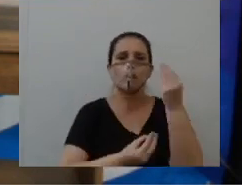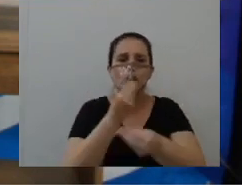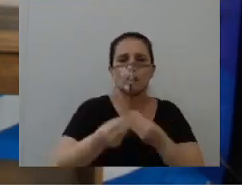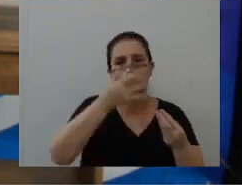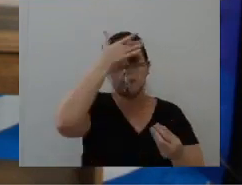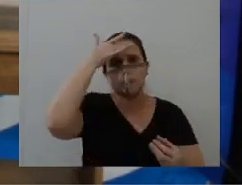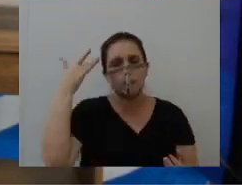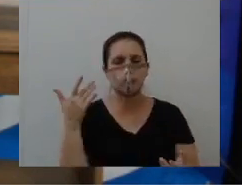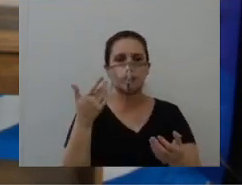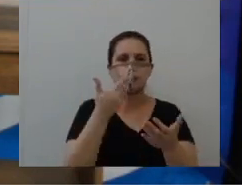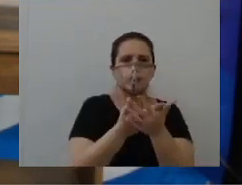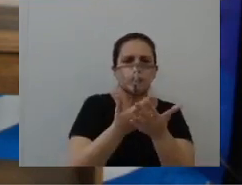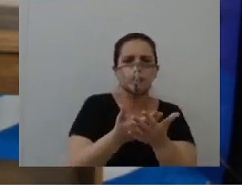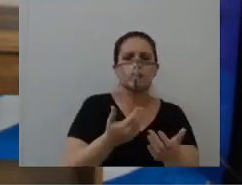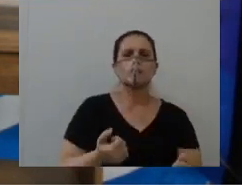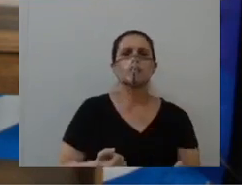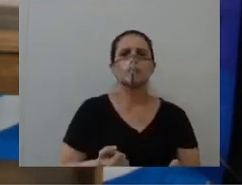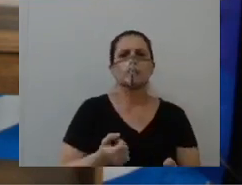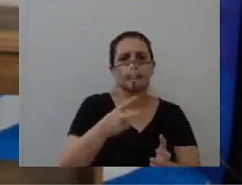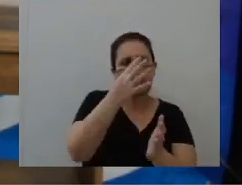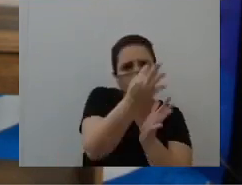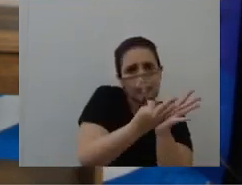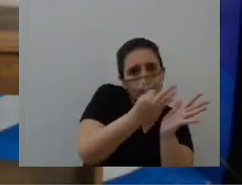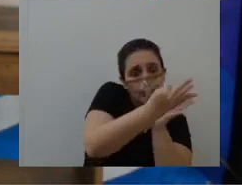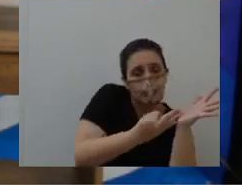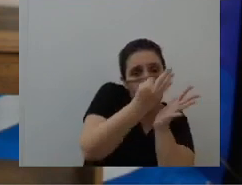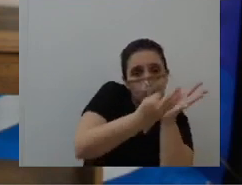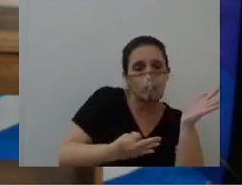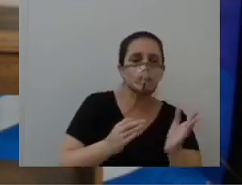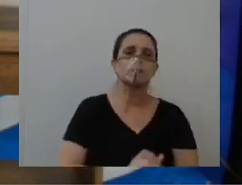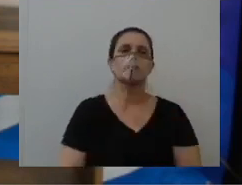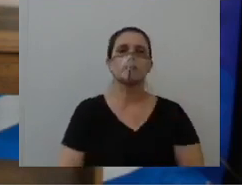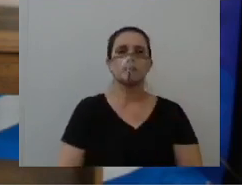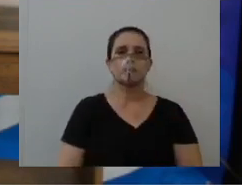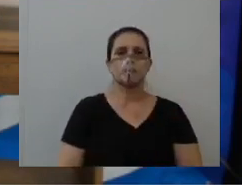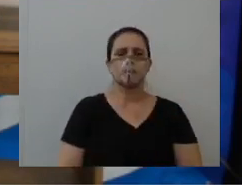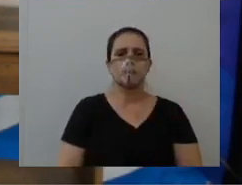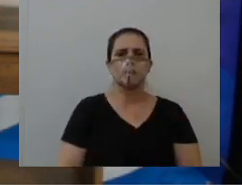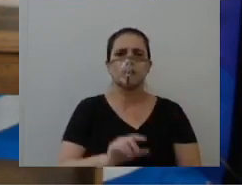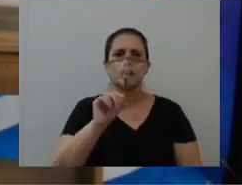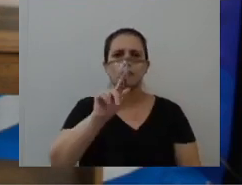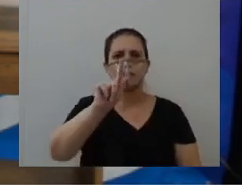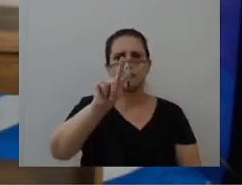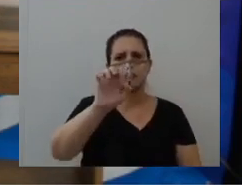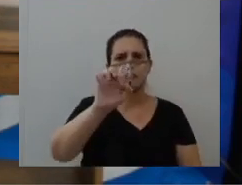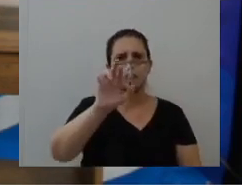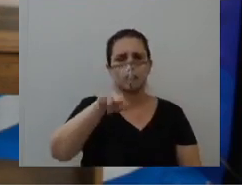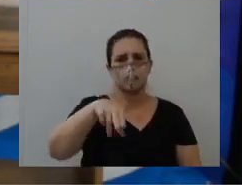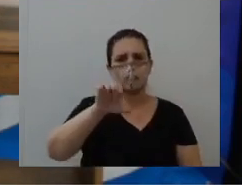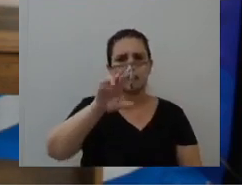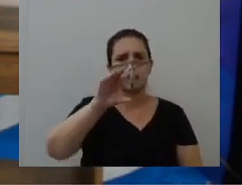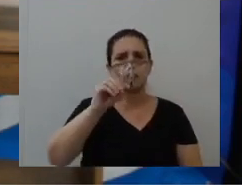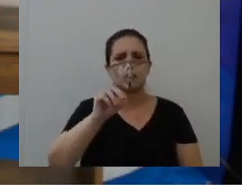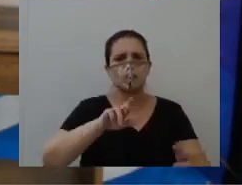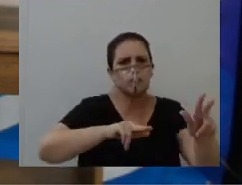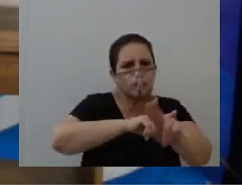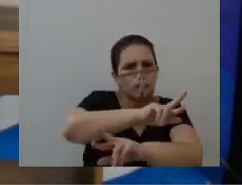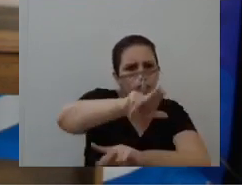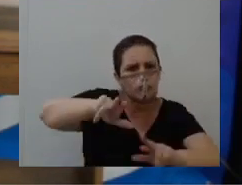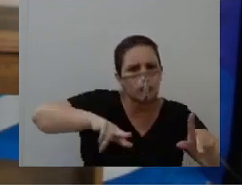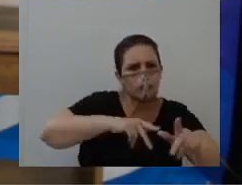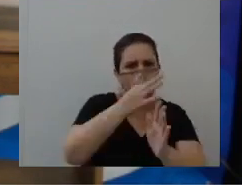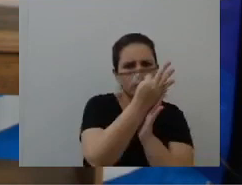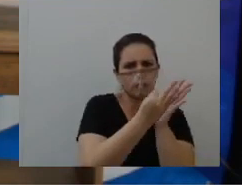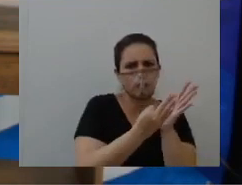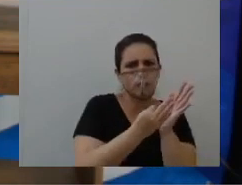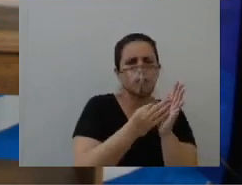linguística trabalham muito isso, linguística de texto? Os gêneros textuais, eles são caracterizados por meio